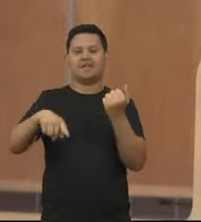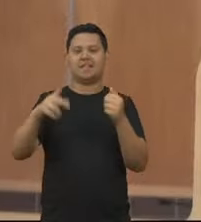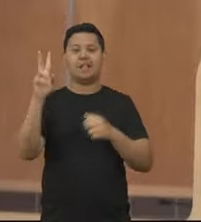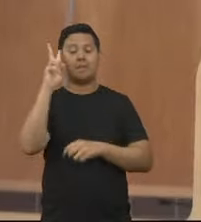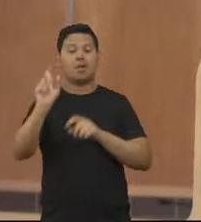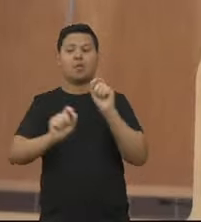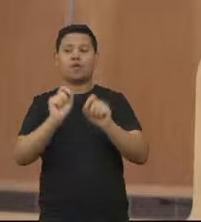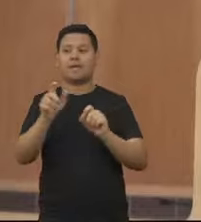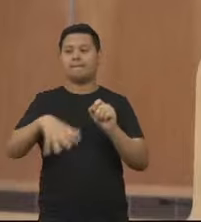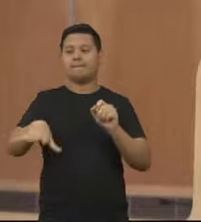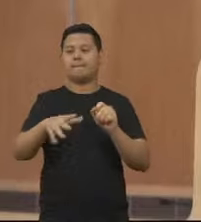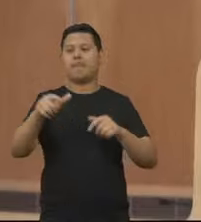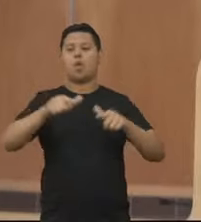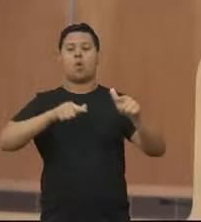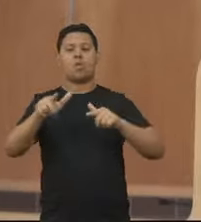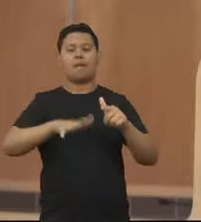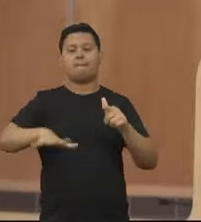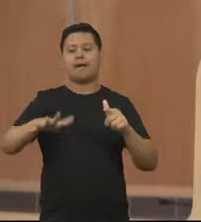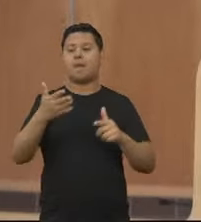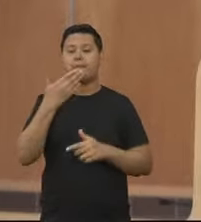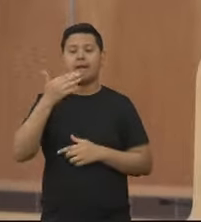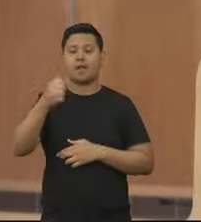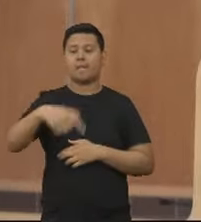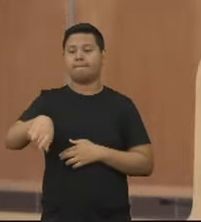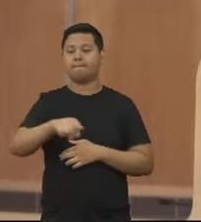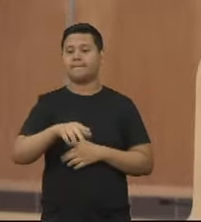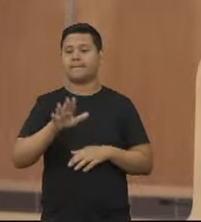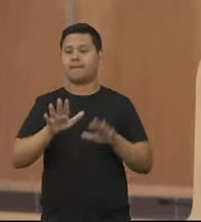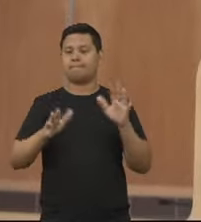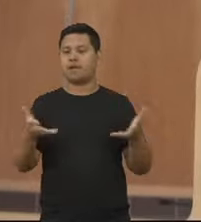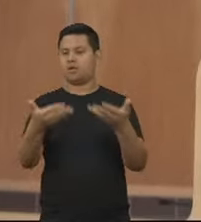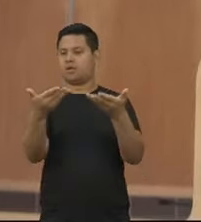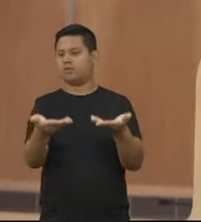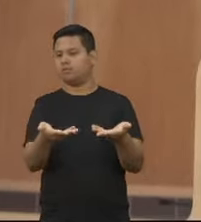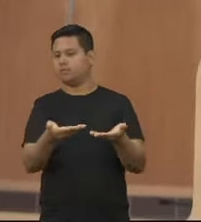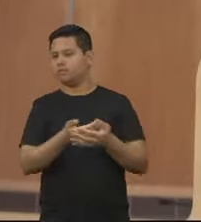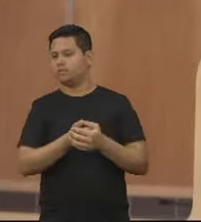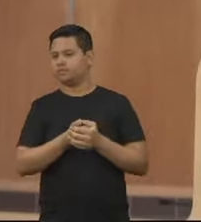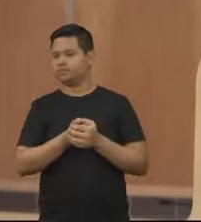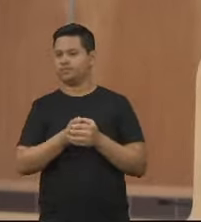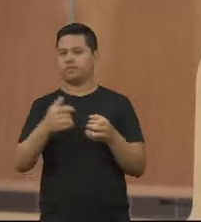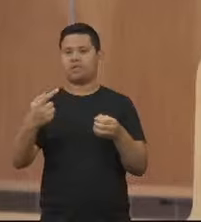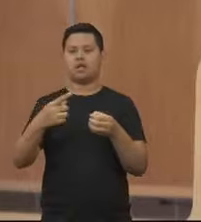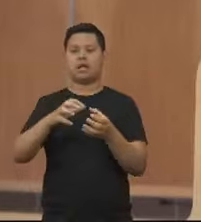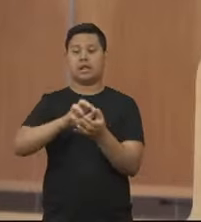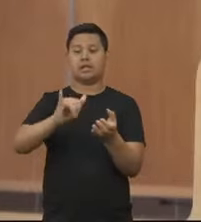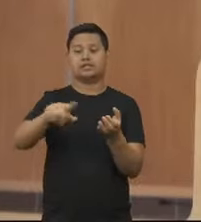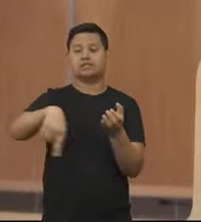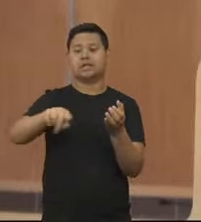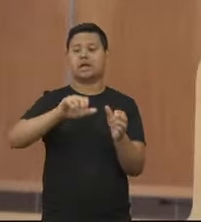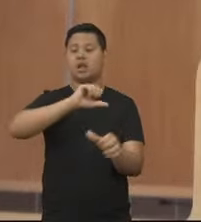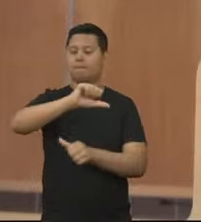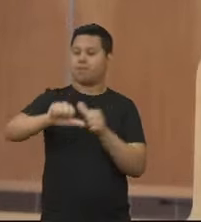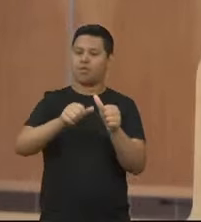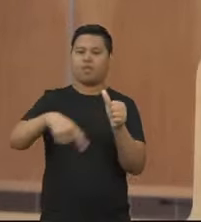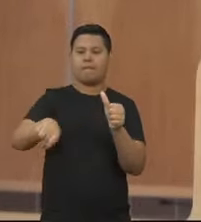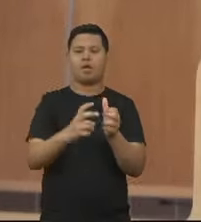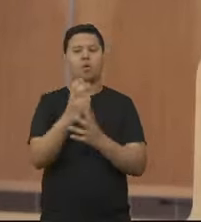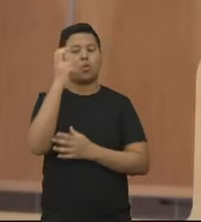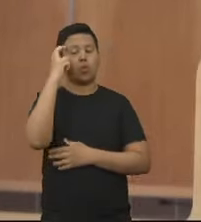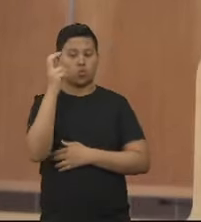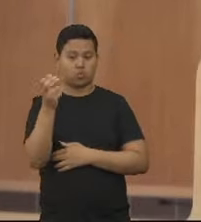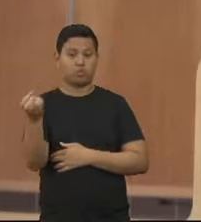que o seguinte, é um trabalho que visa regulamentar a situação de vocês. A cidade mudou, a gente vê que a cultura mudou bastante,